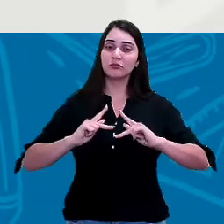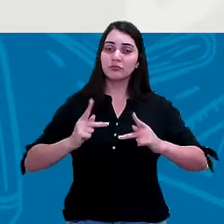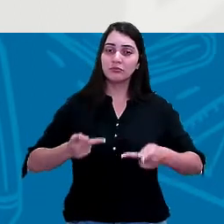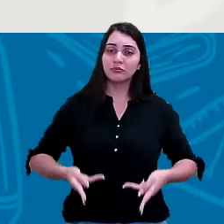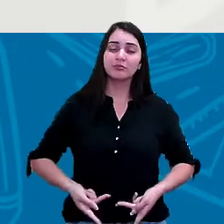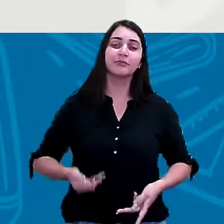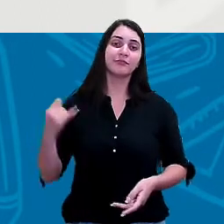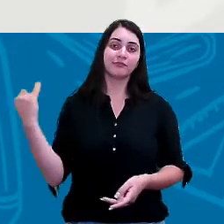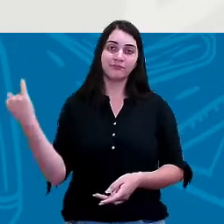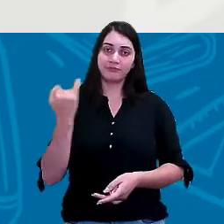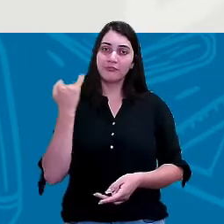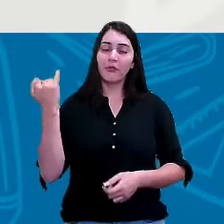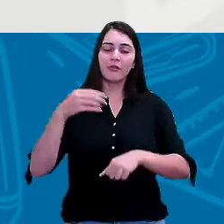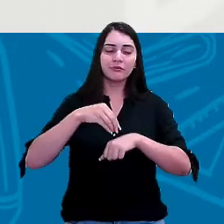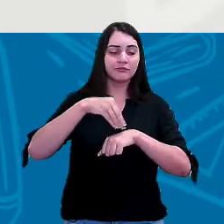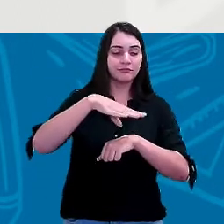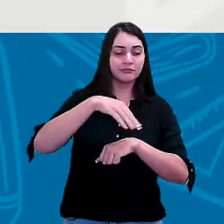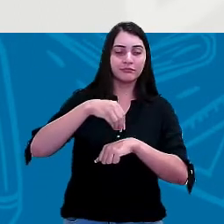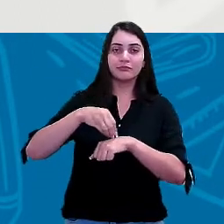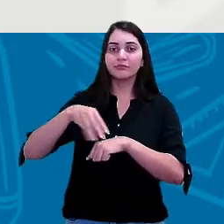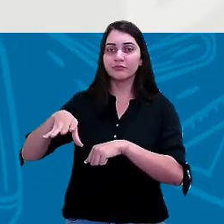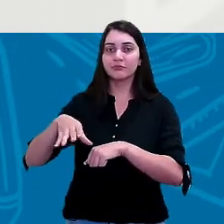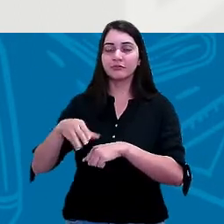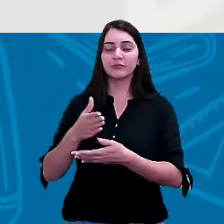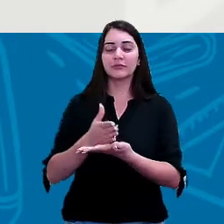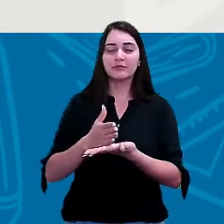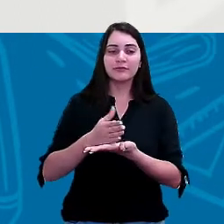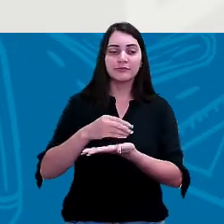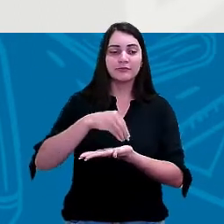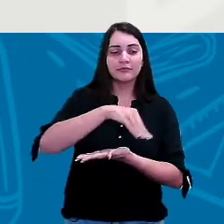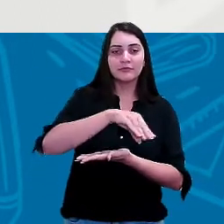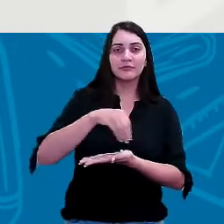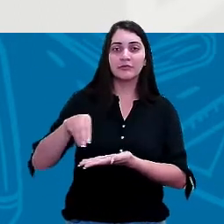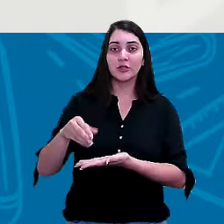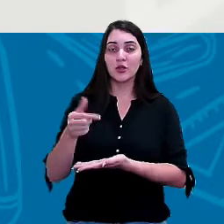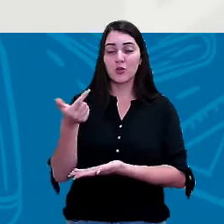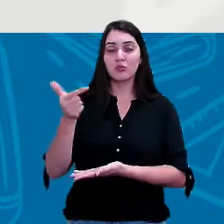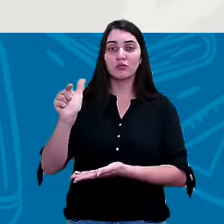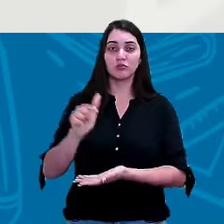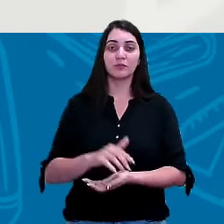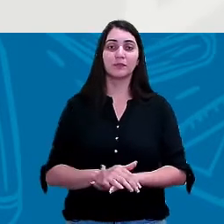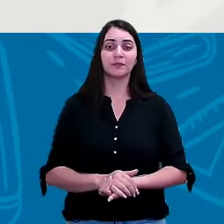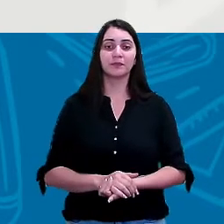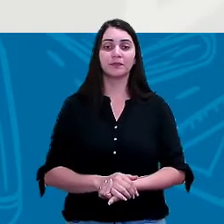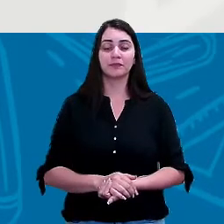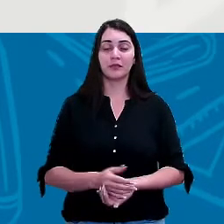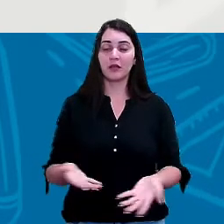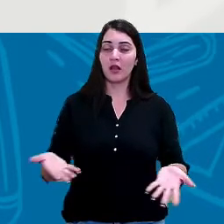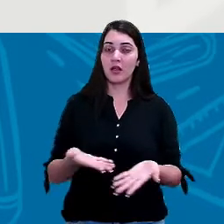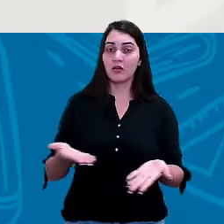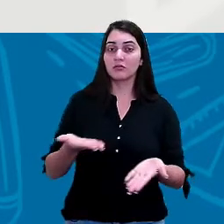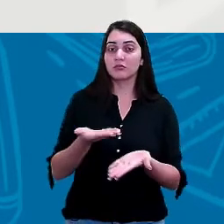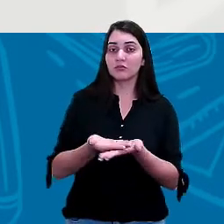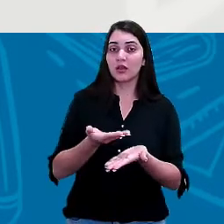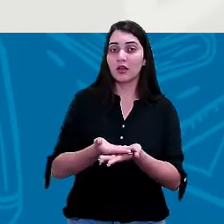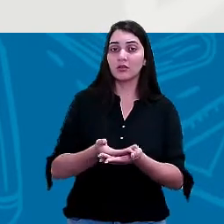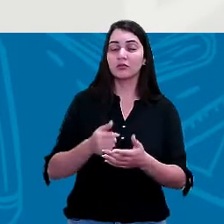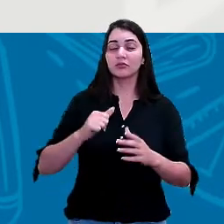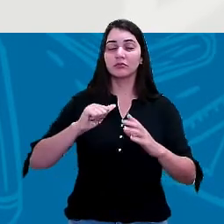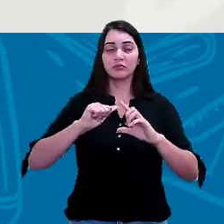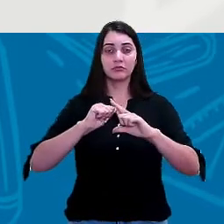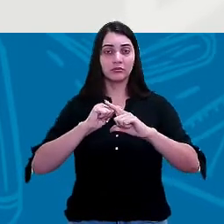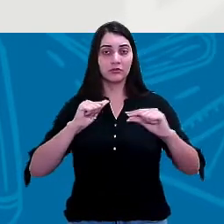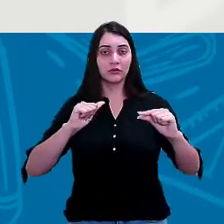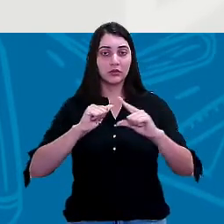muito importante, que é a partilha, dividir com o outro, tá? E agora a gente vai para a nossa aula de artigos,